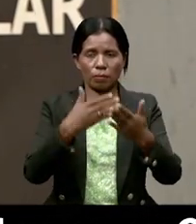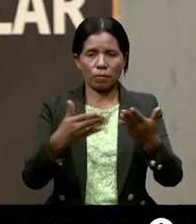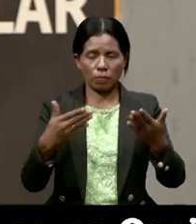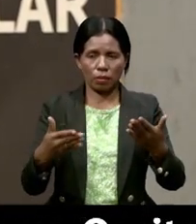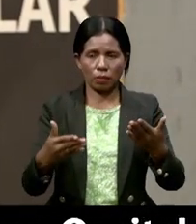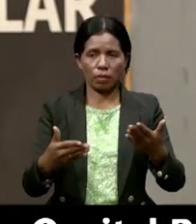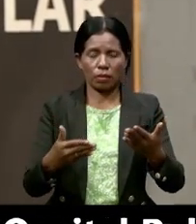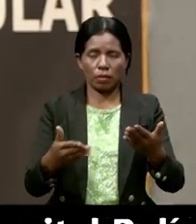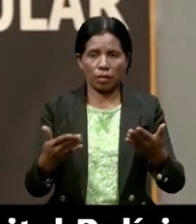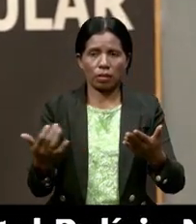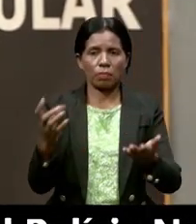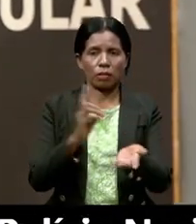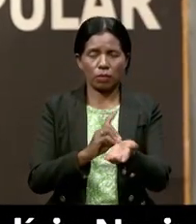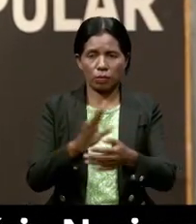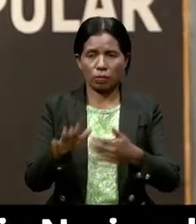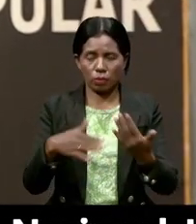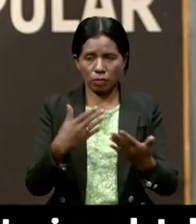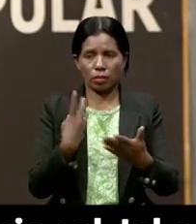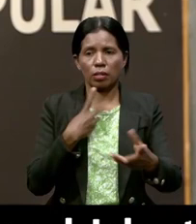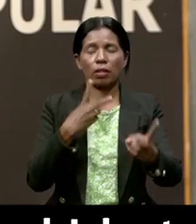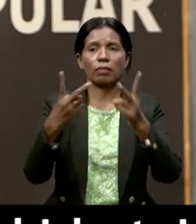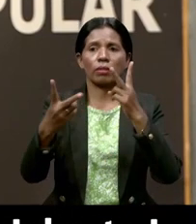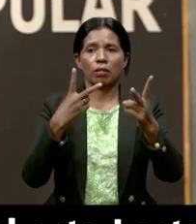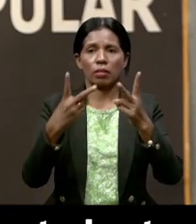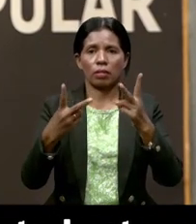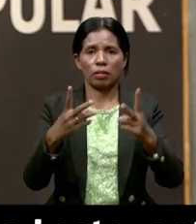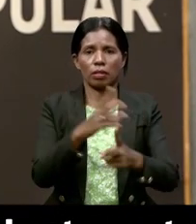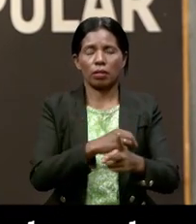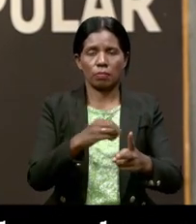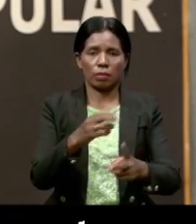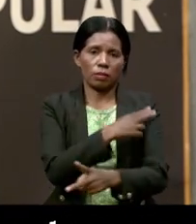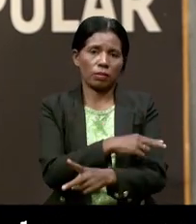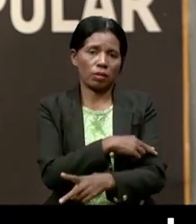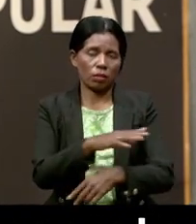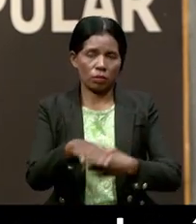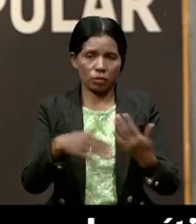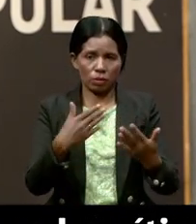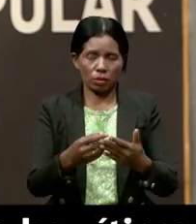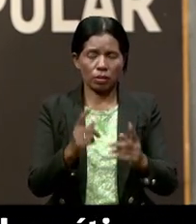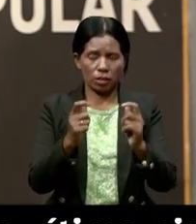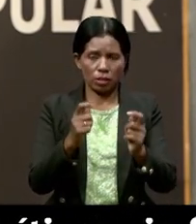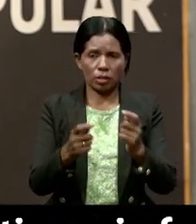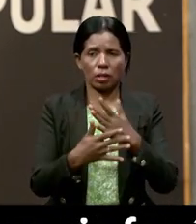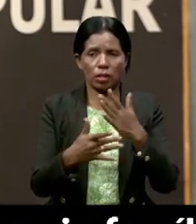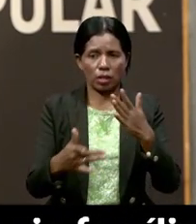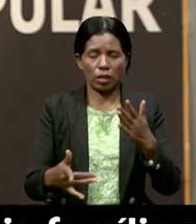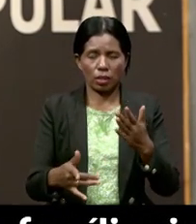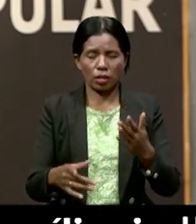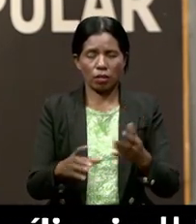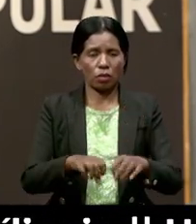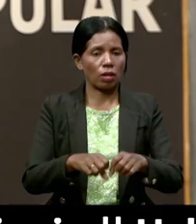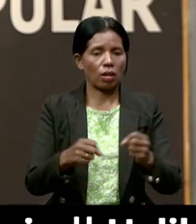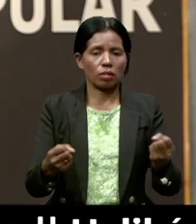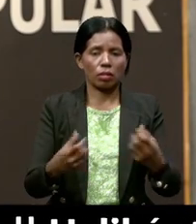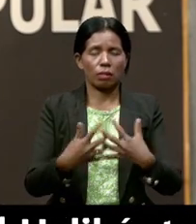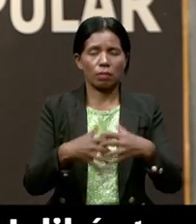sira ita com visita ba facilitar a saúde sira a tu vai testar a ancarek de oh máquina na avaria na